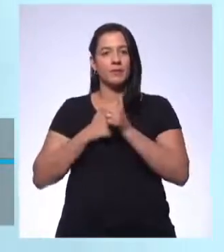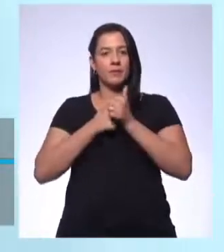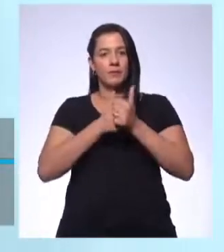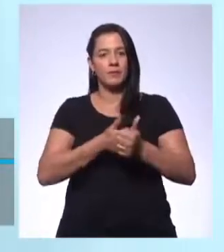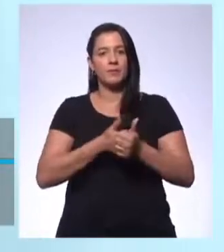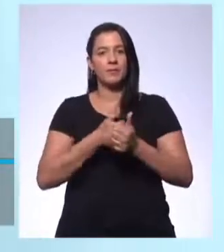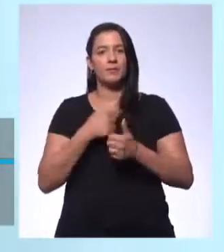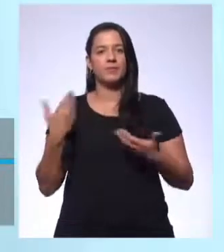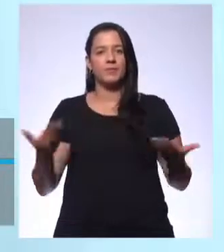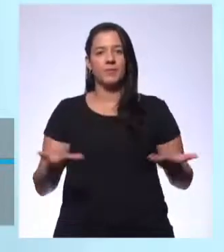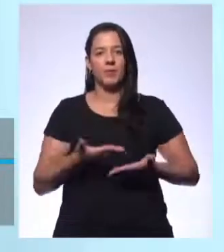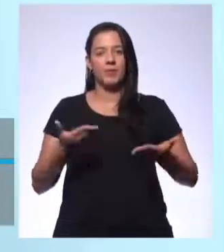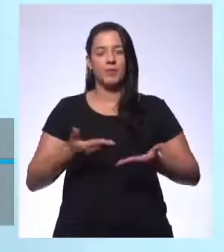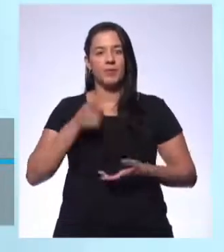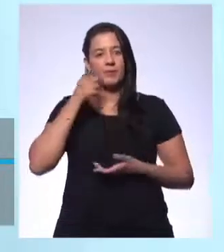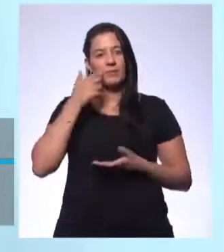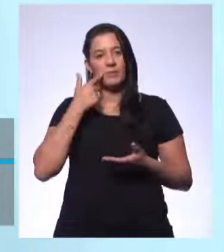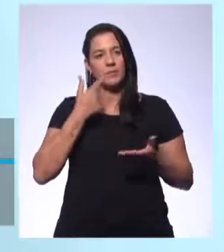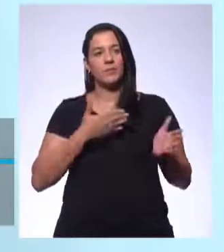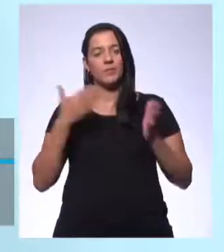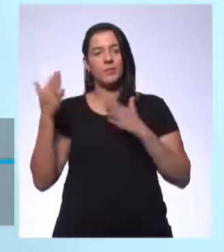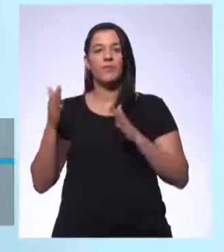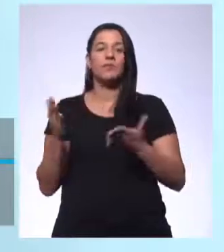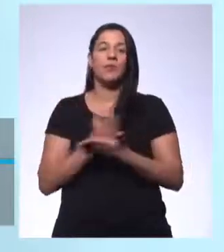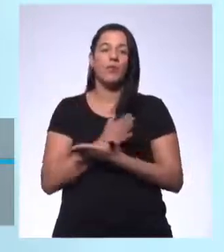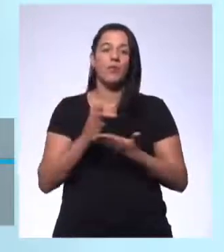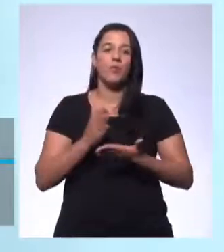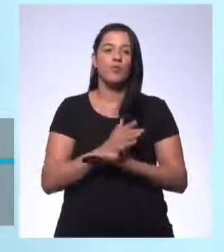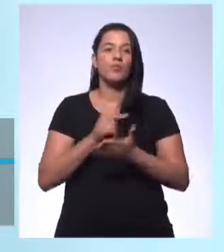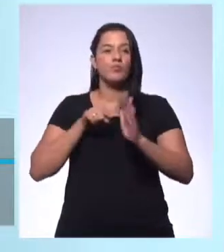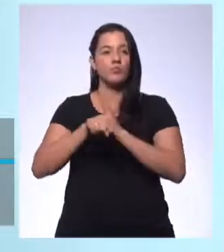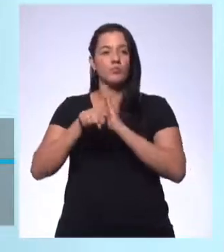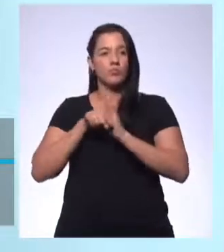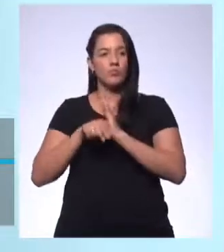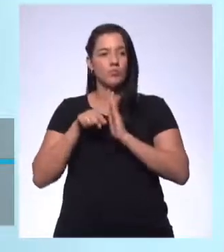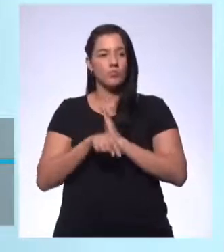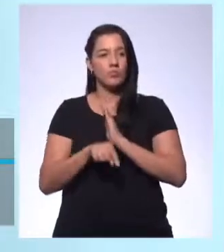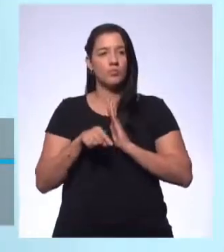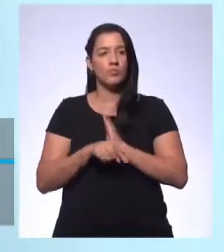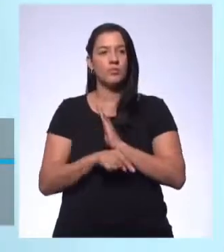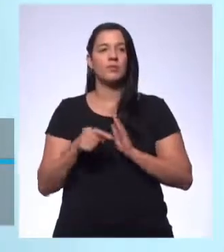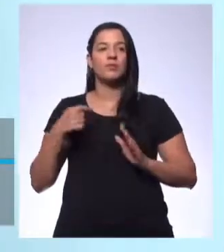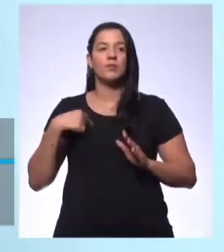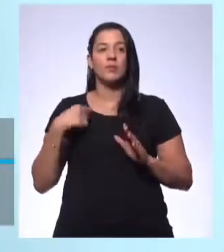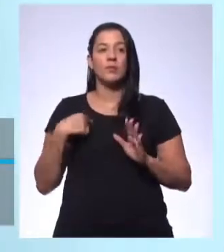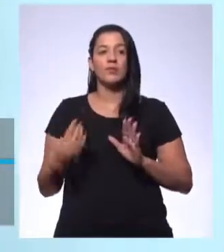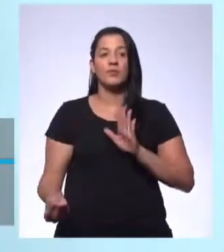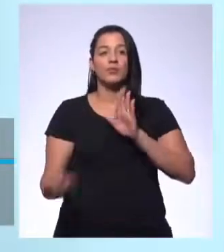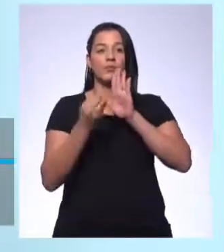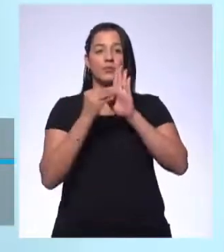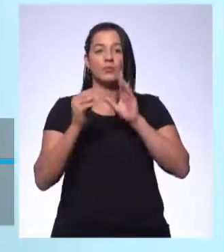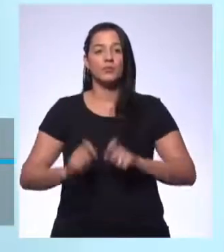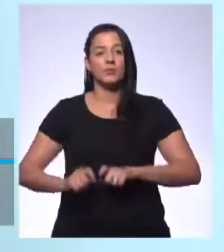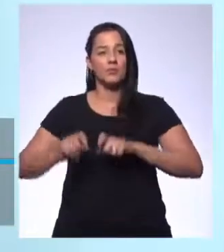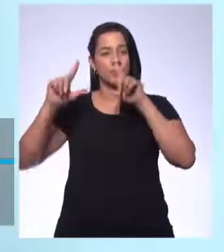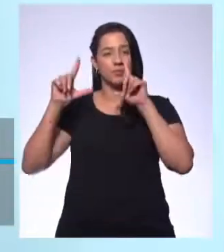professora, acompanha na tela, porque eu vou fazer algumas questões e não coube a questão no mesmo slide da pergunta. Isso, para